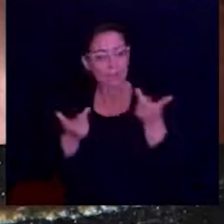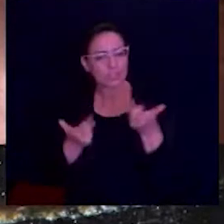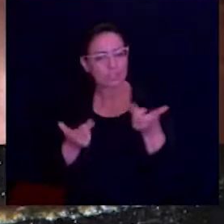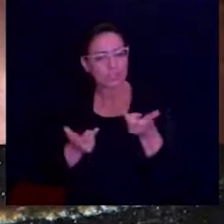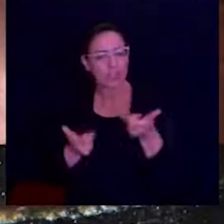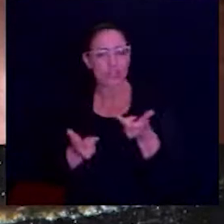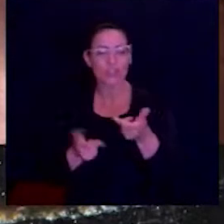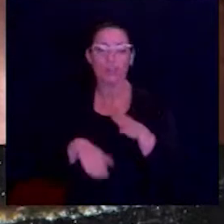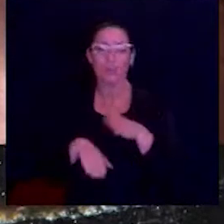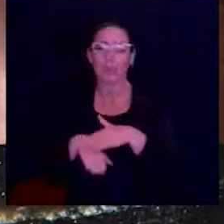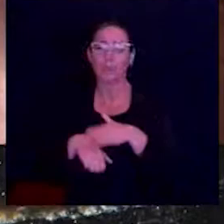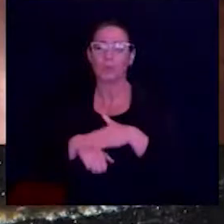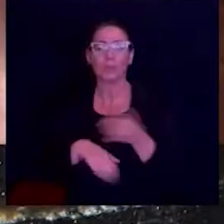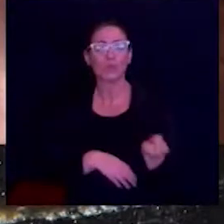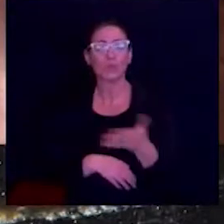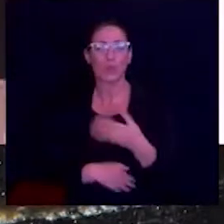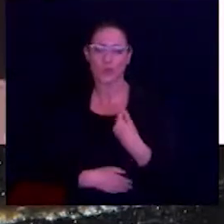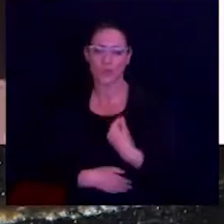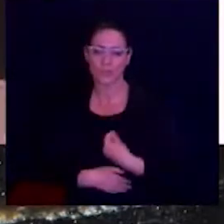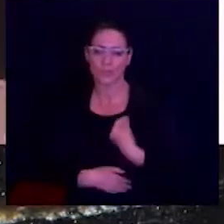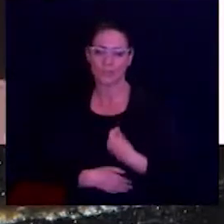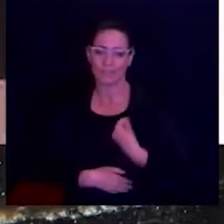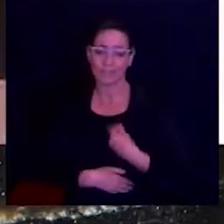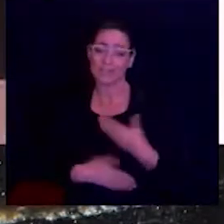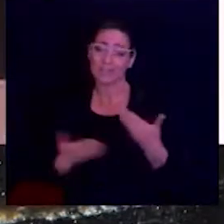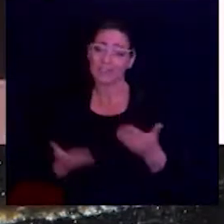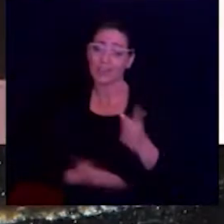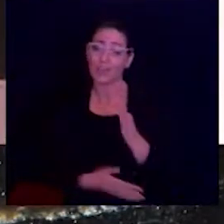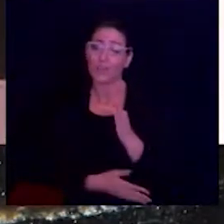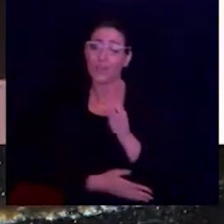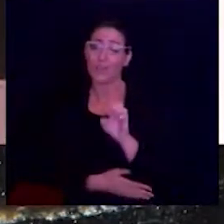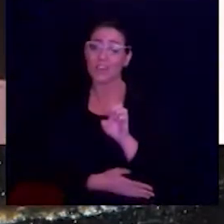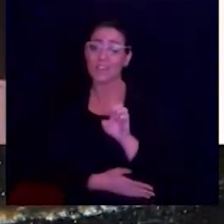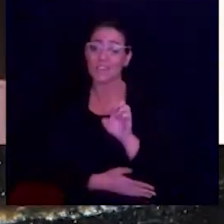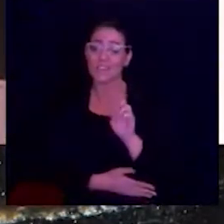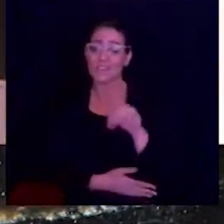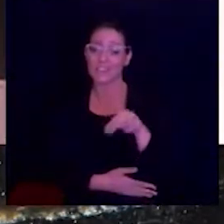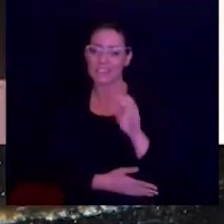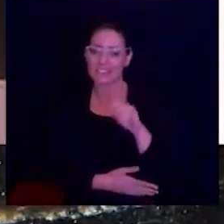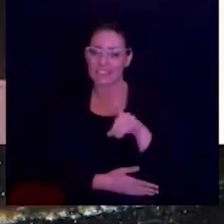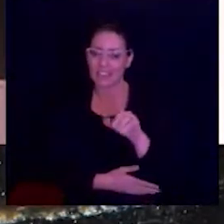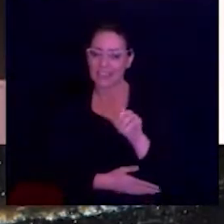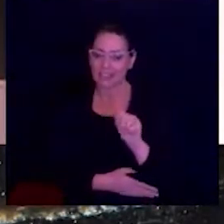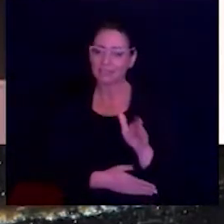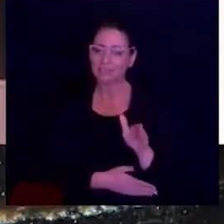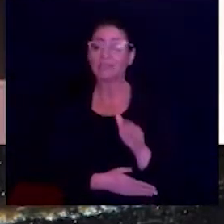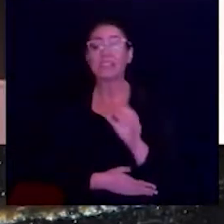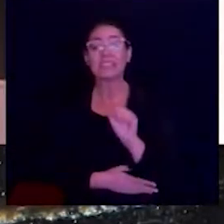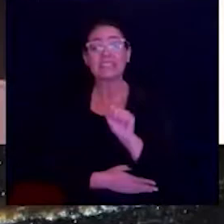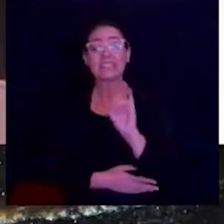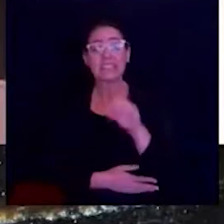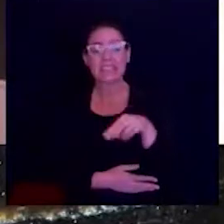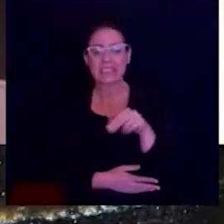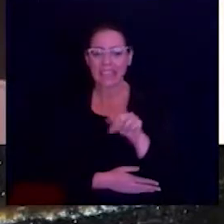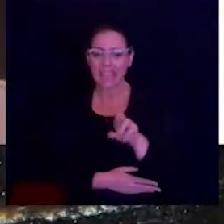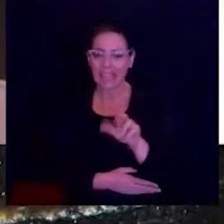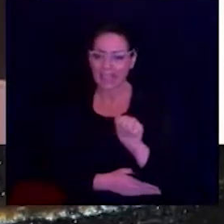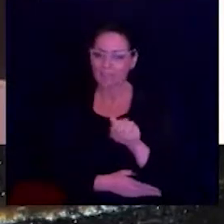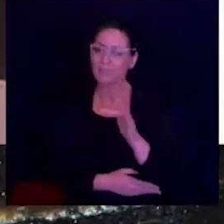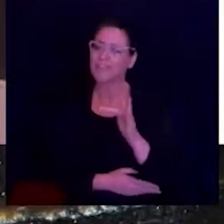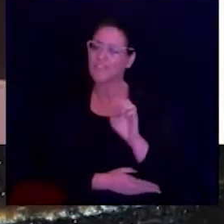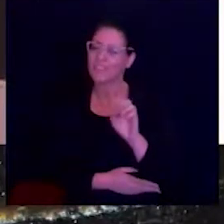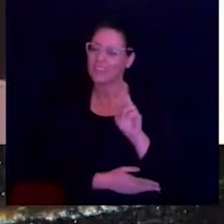suas vidas. Enfim, queridas Fernanda Rosa, Fernanda Veren e Sinara, o sonho que